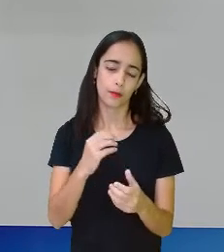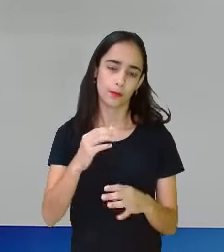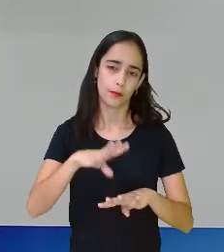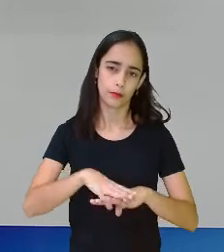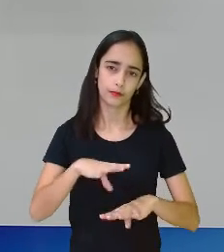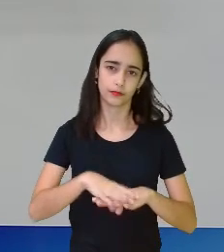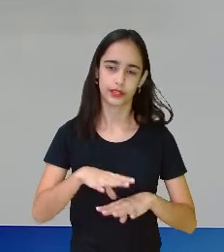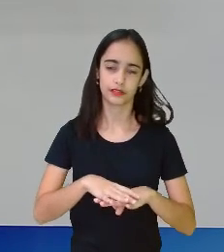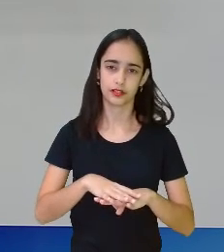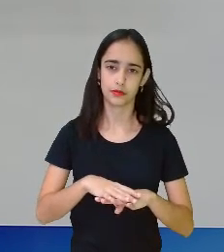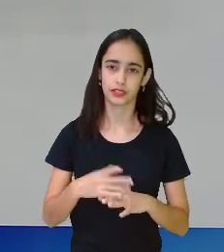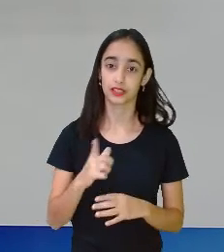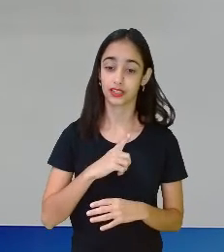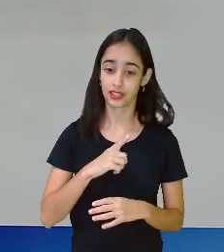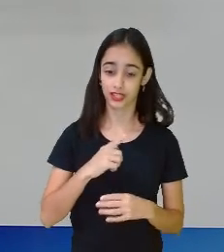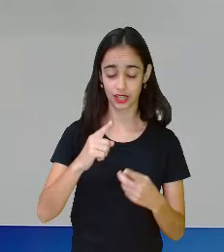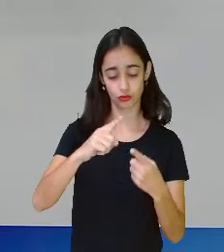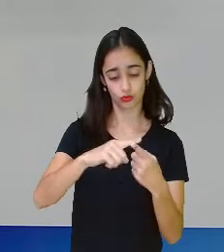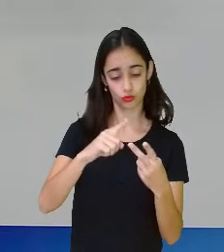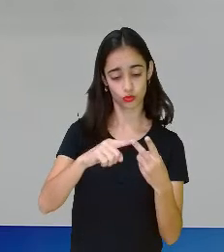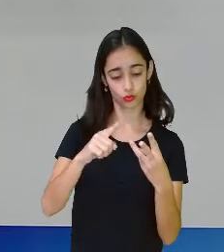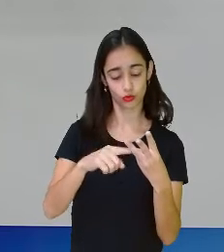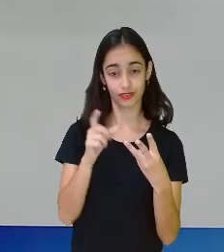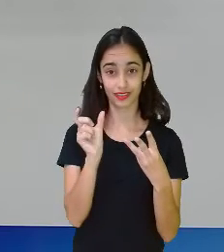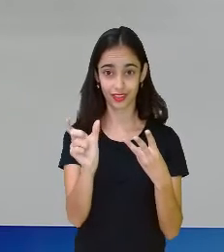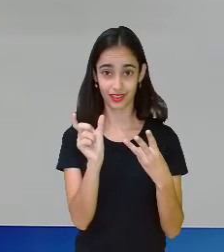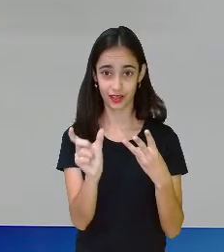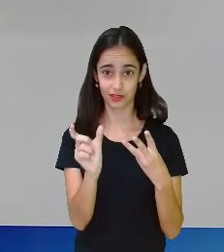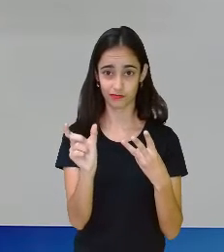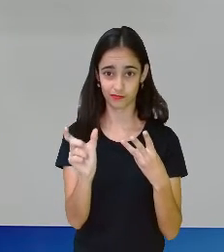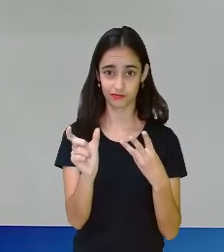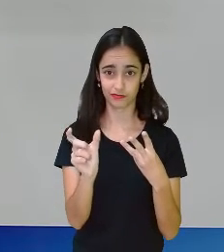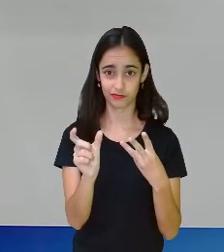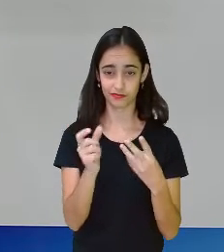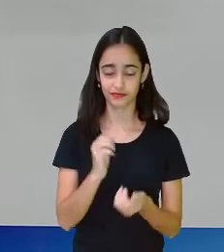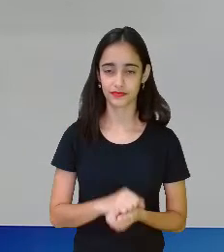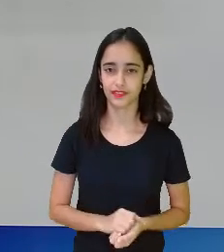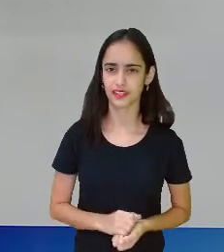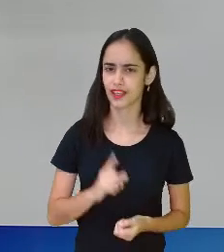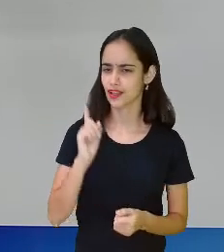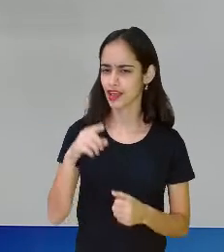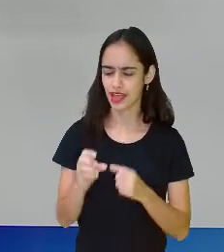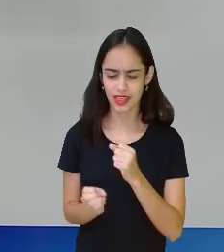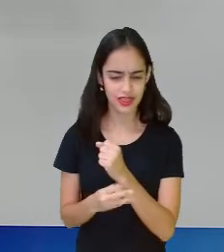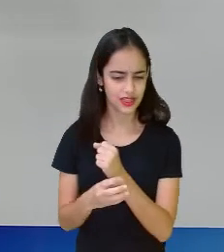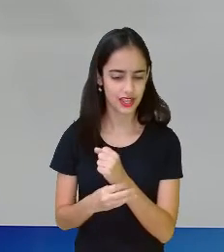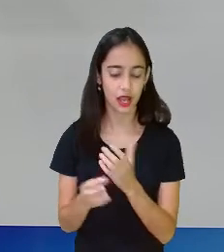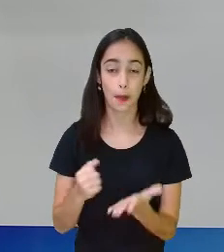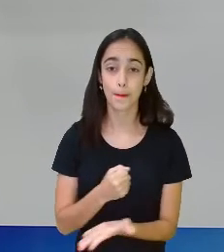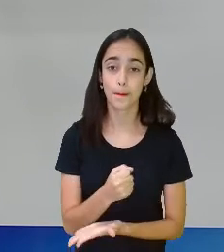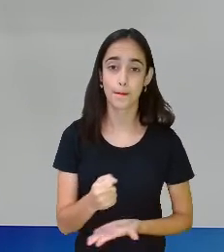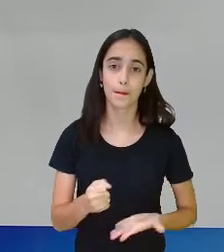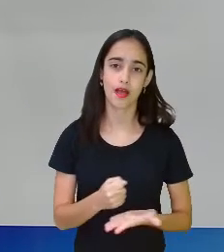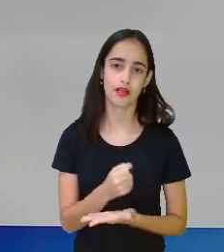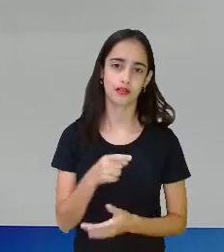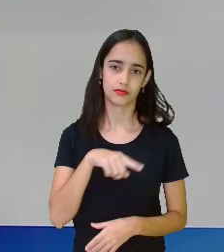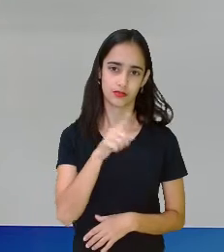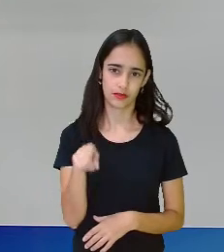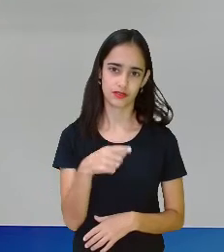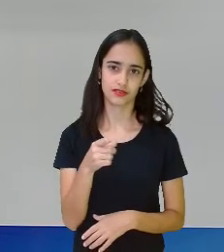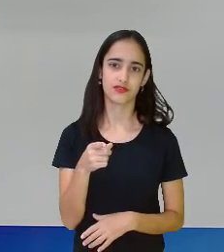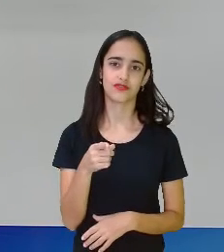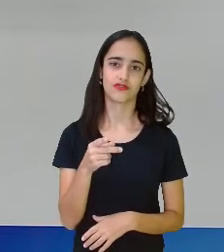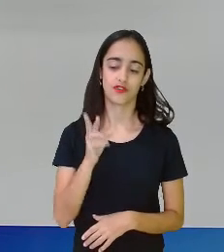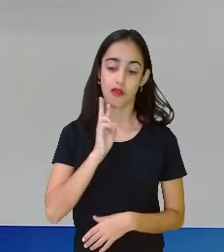em acrescentar quantidades, eu vou usar uma adição. Isso são dicas básicas para você resolver com